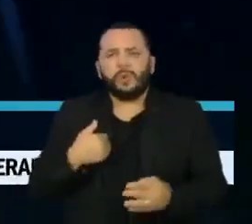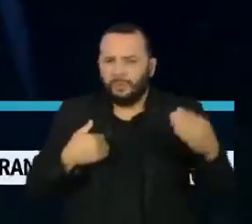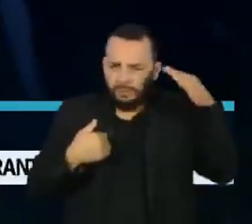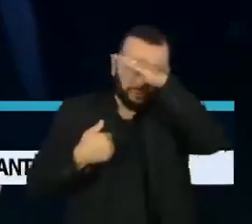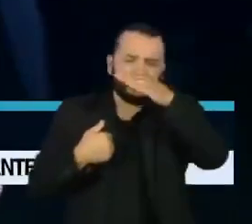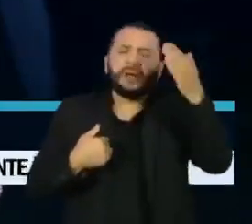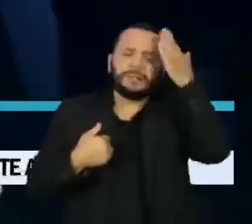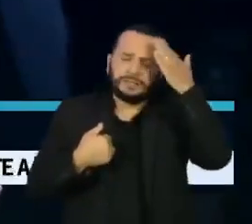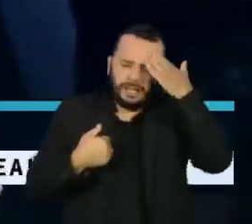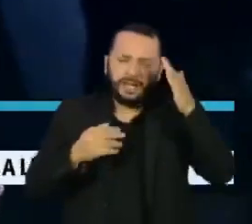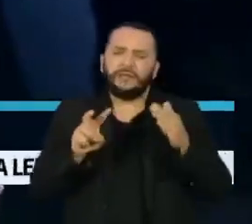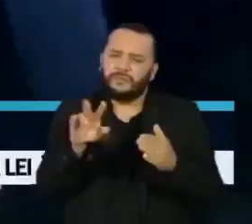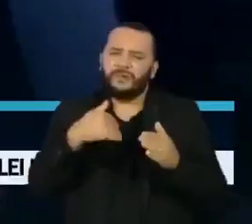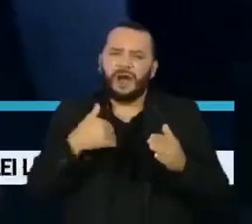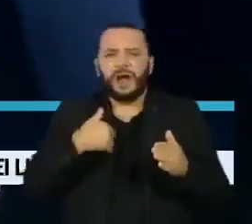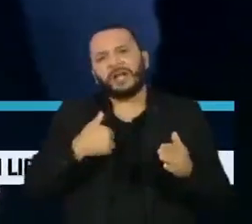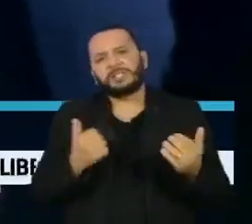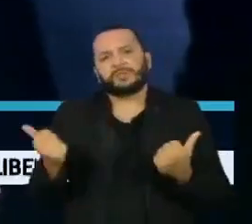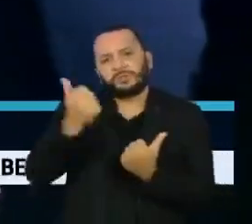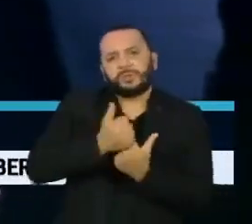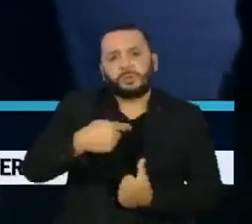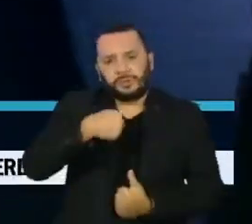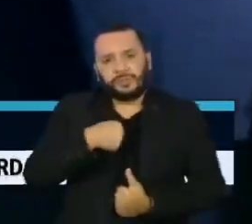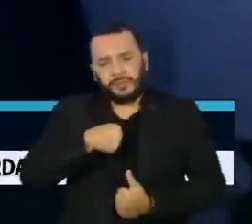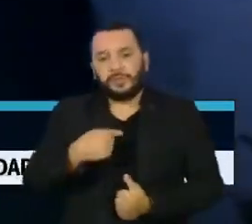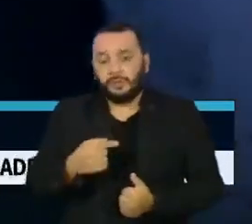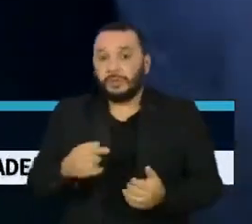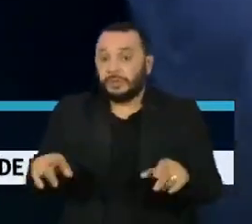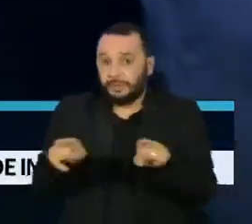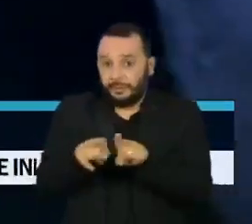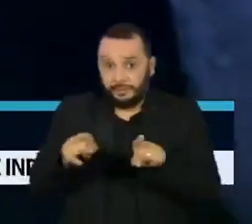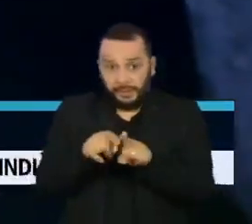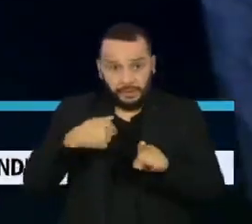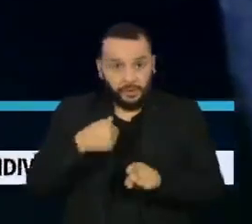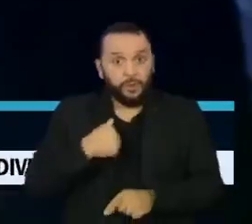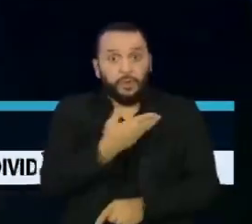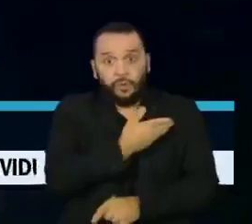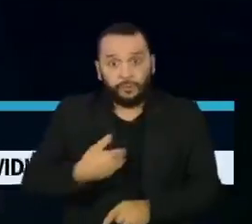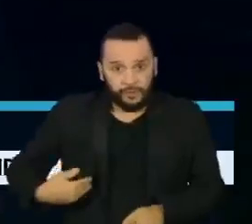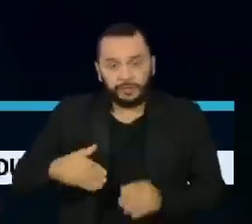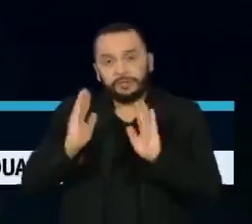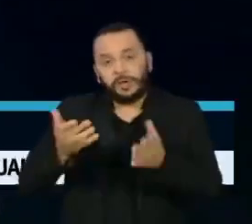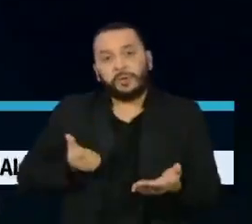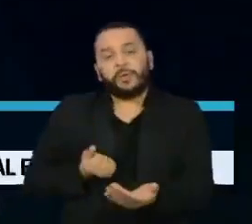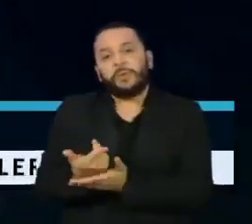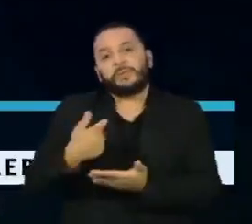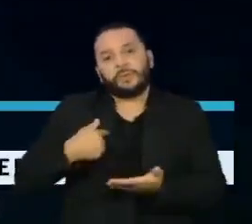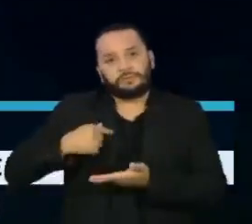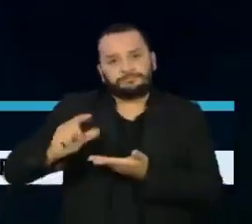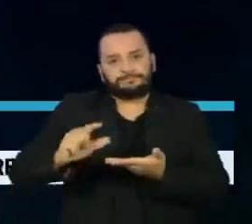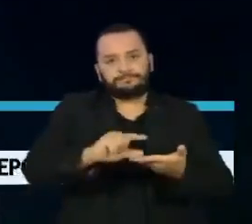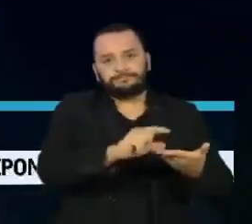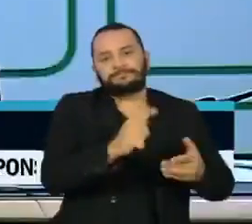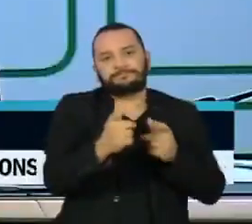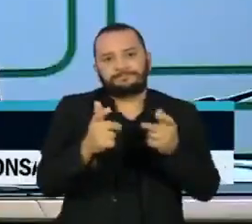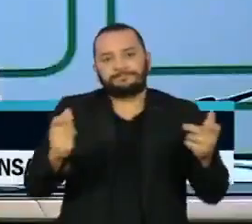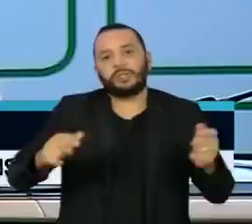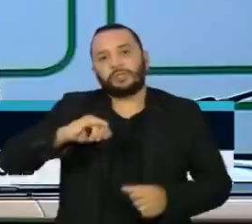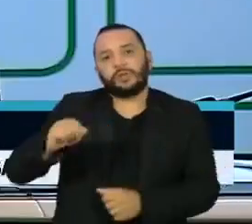troca no comando da pasta e também anunciou que o governo contratou a compra das vacinas da Pfizer-BioNTech e da